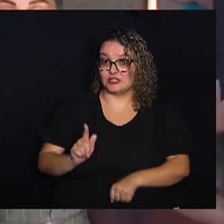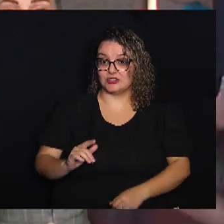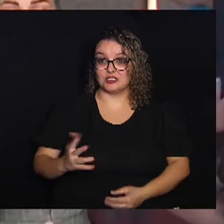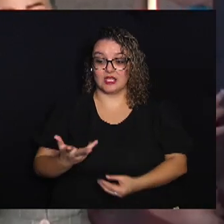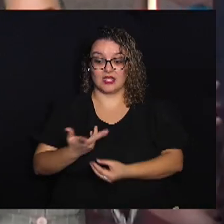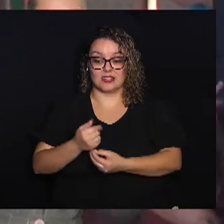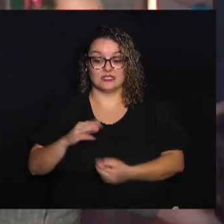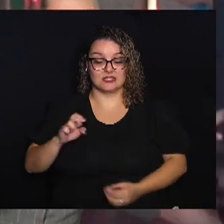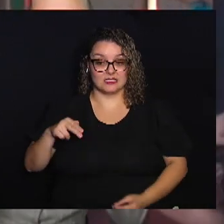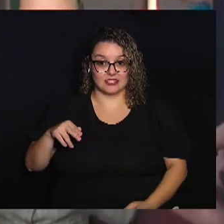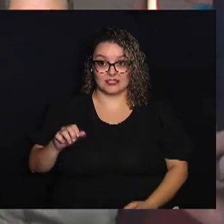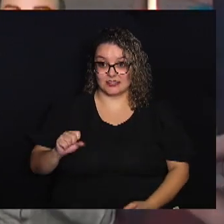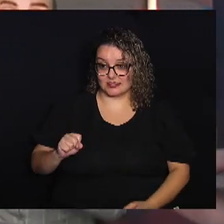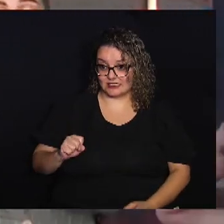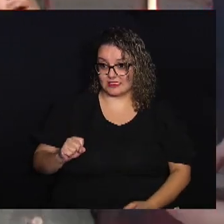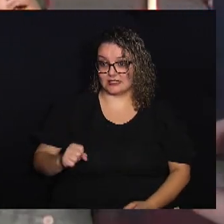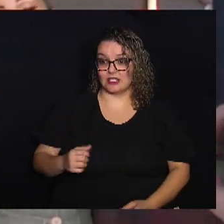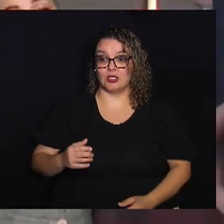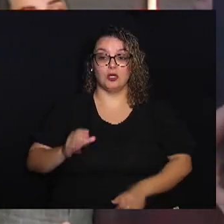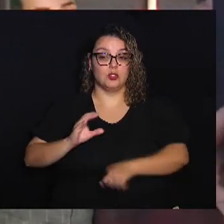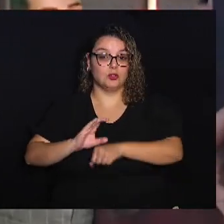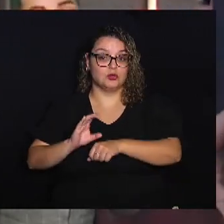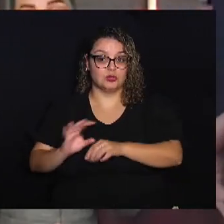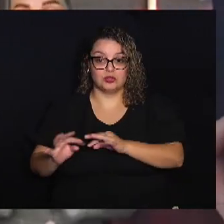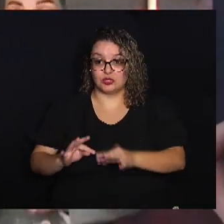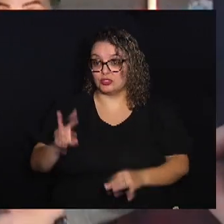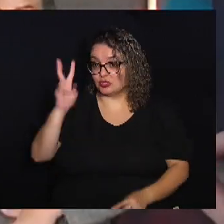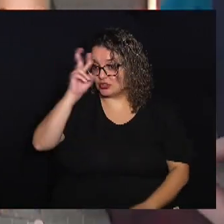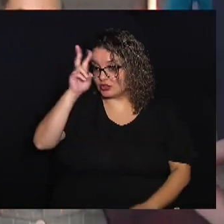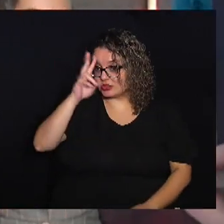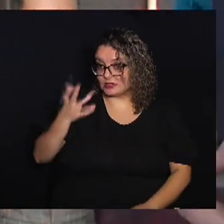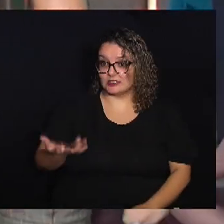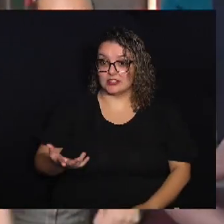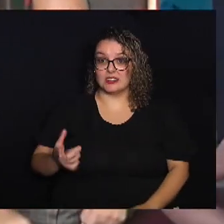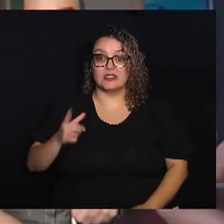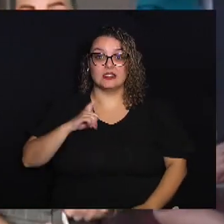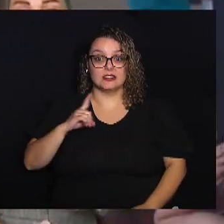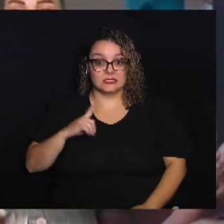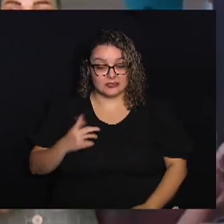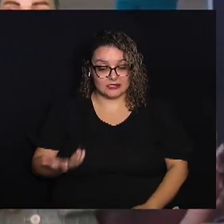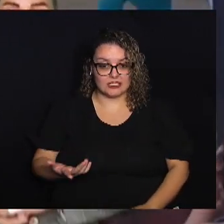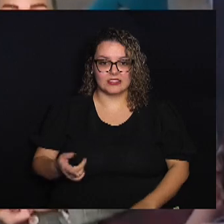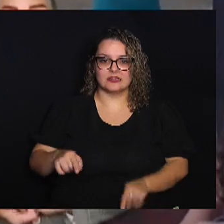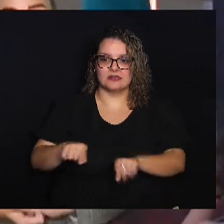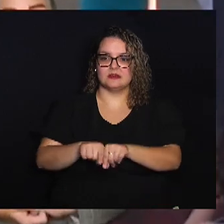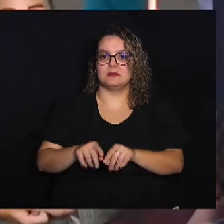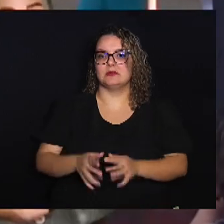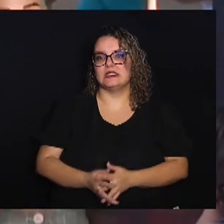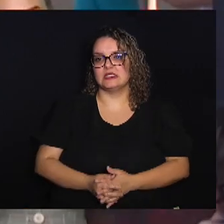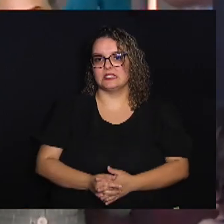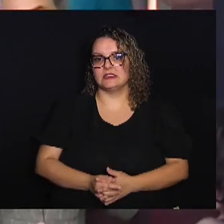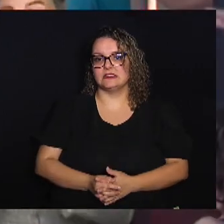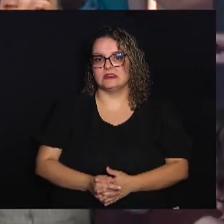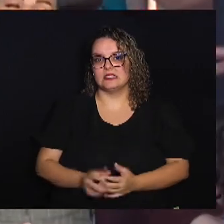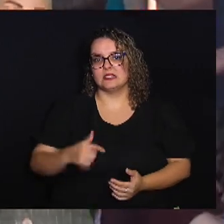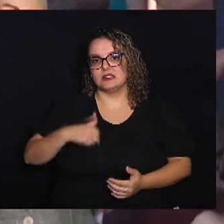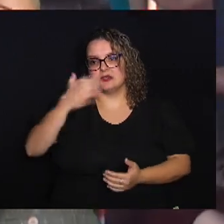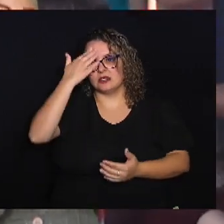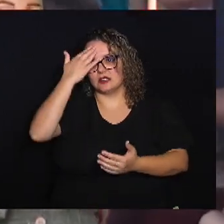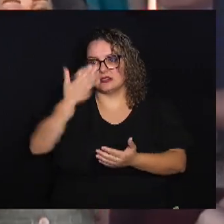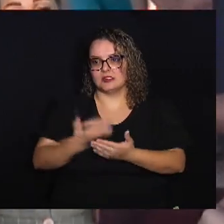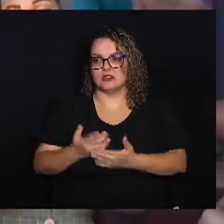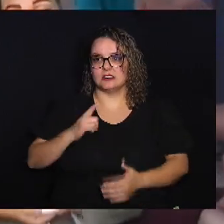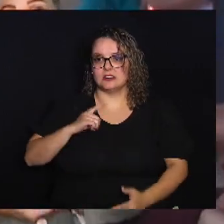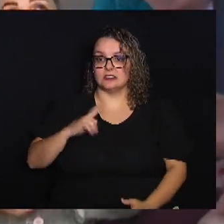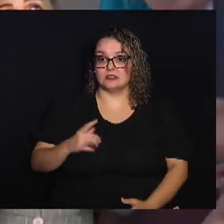cênicas, curso técnico de contação de histórias eu sei que também existe. Eu acredito que deva ter também